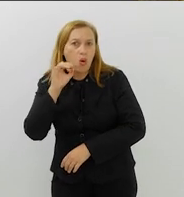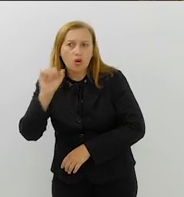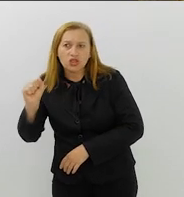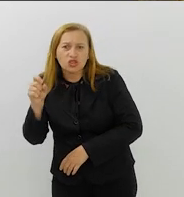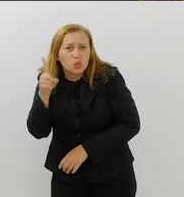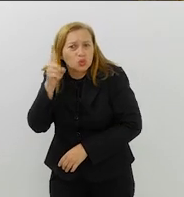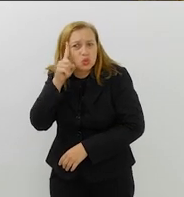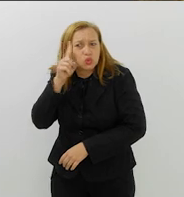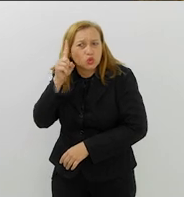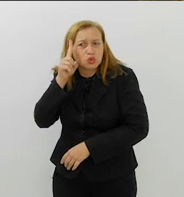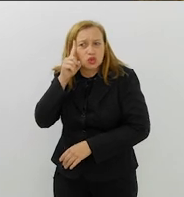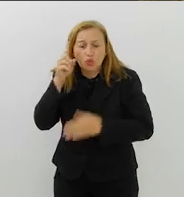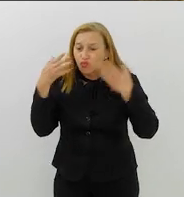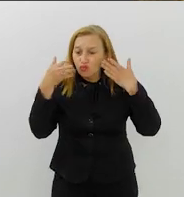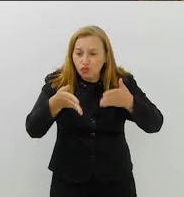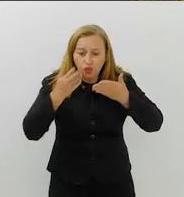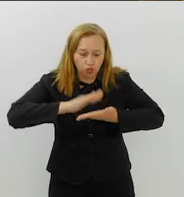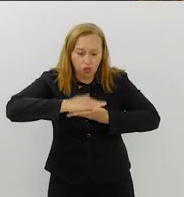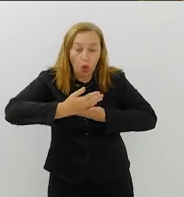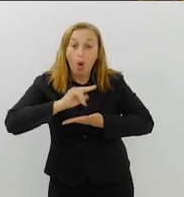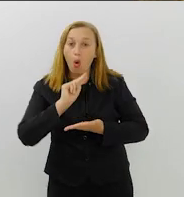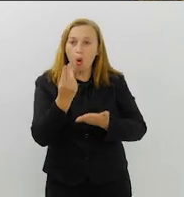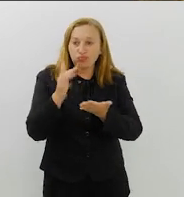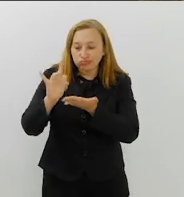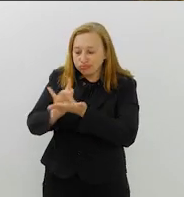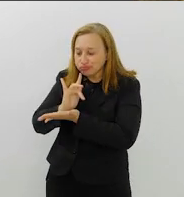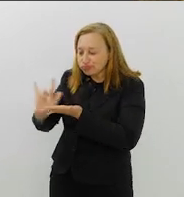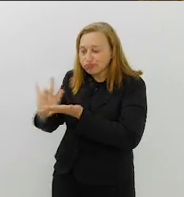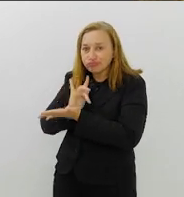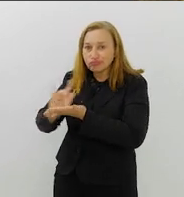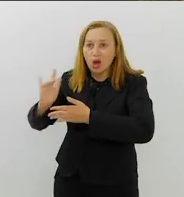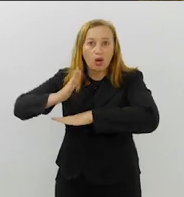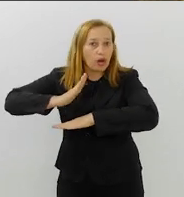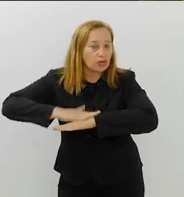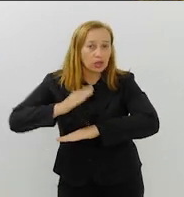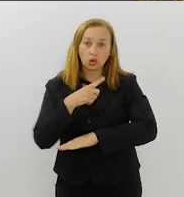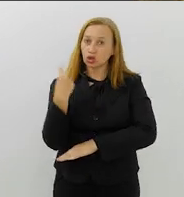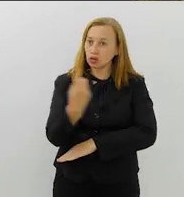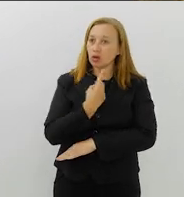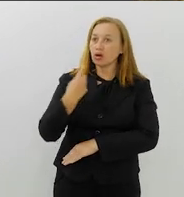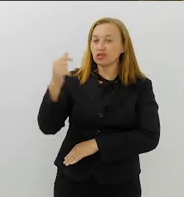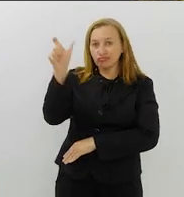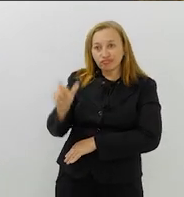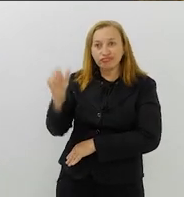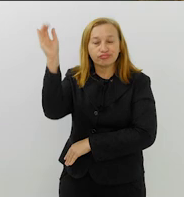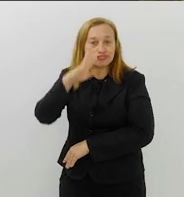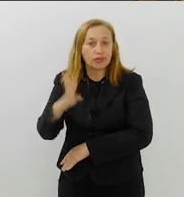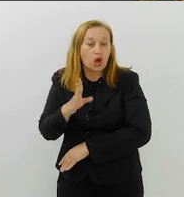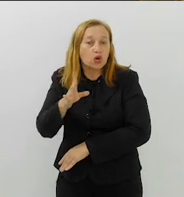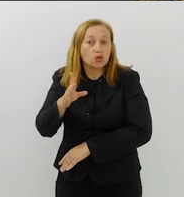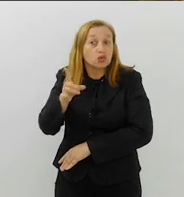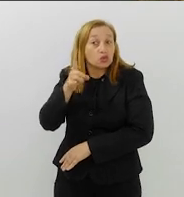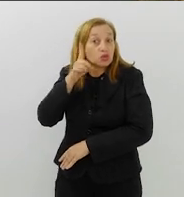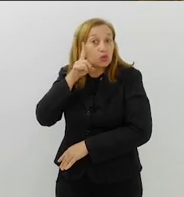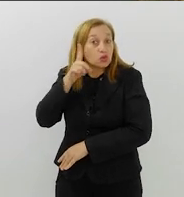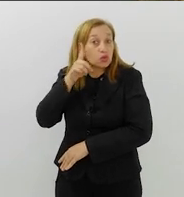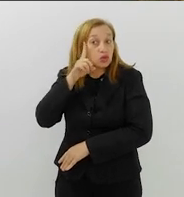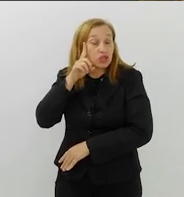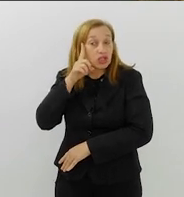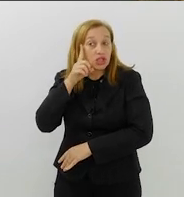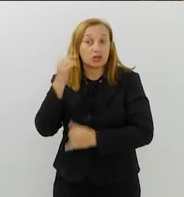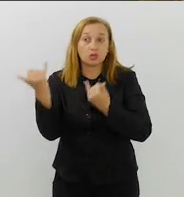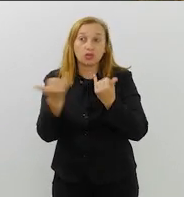9 horas e meia por dia na frente de um computador ou smartphone. Esse é o tempo médio que nós brasileiros passamos por